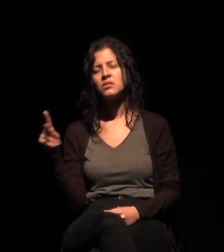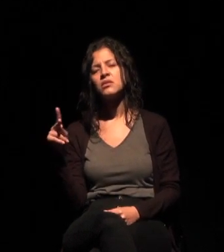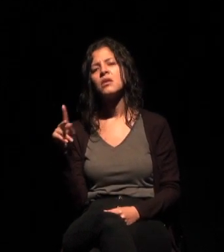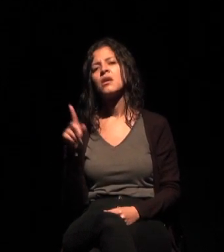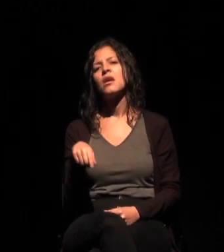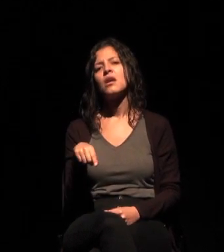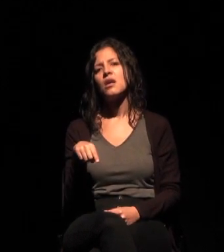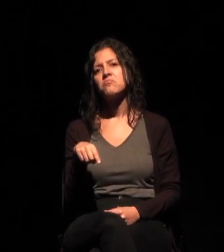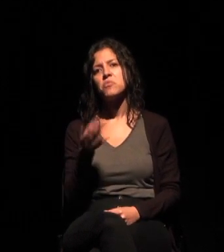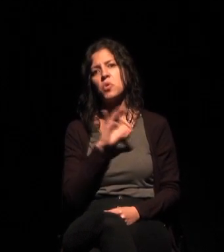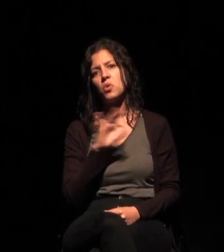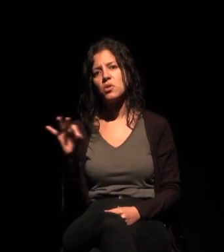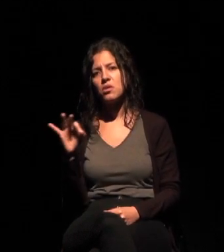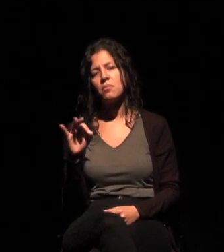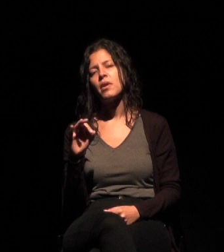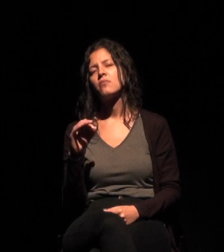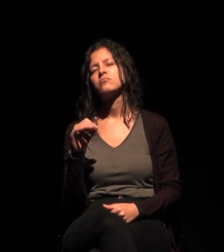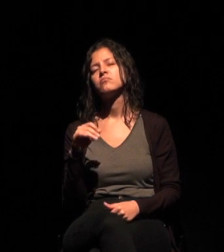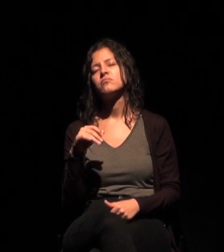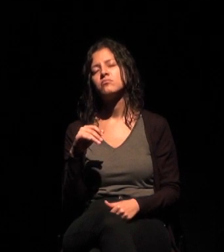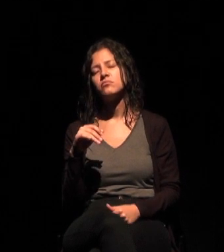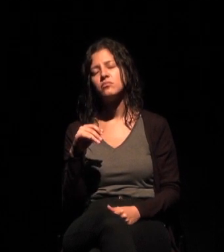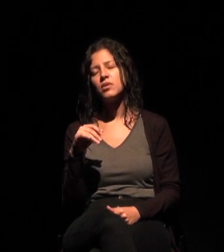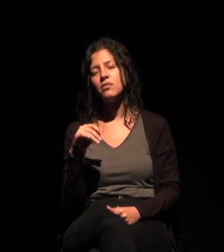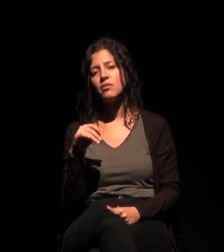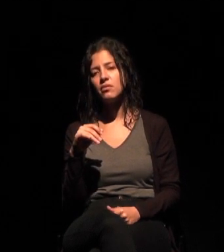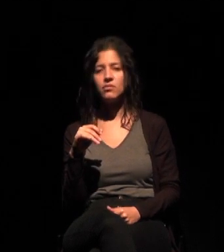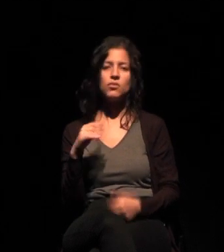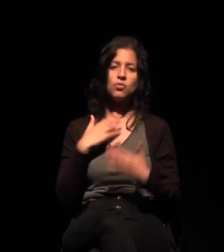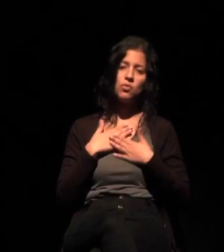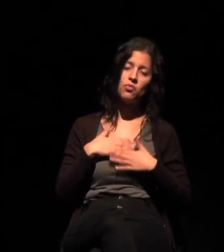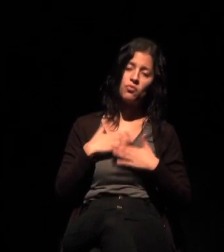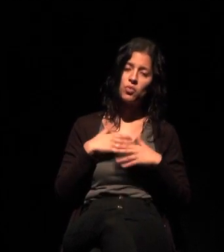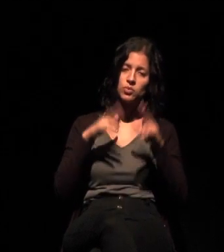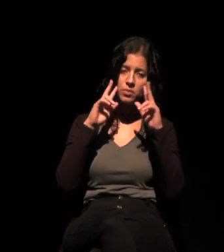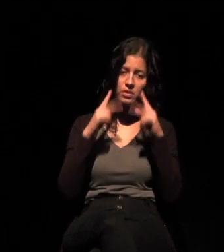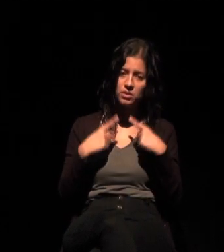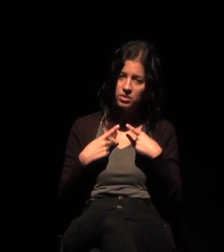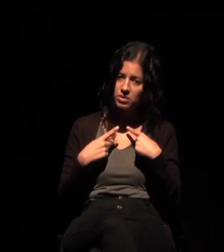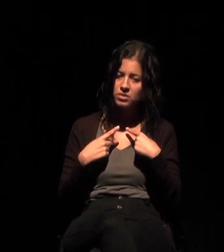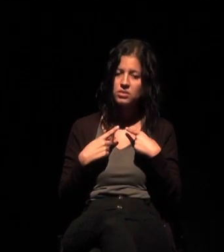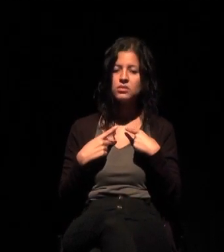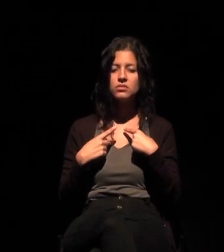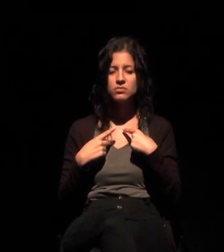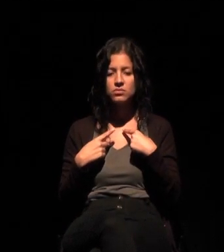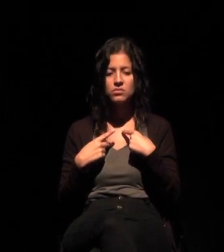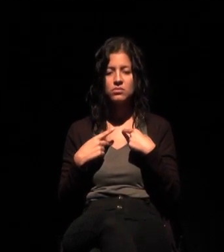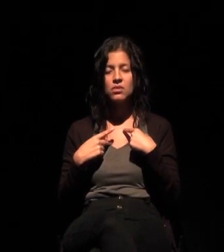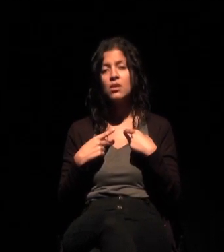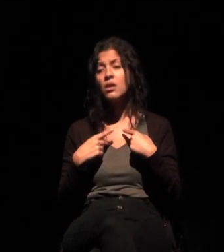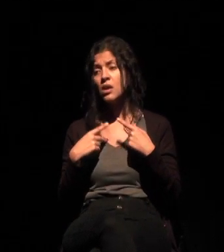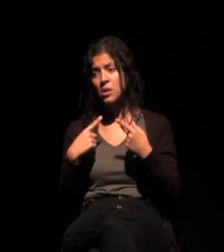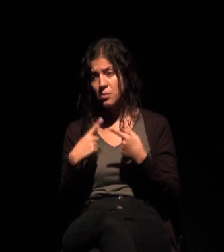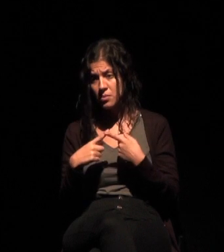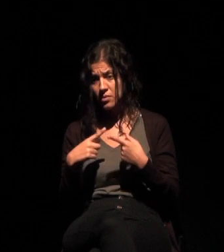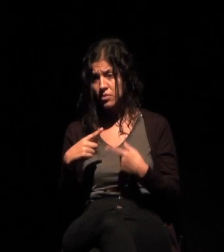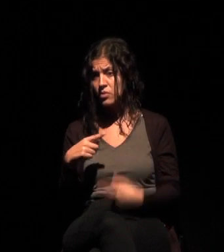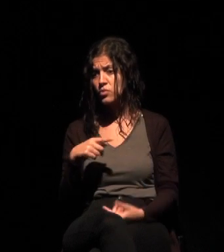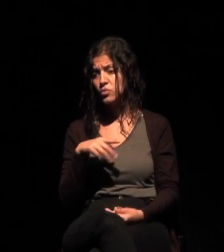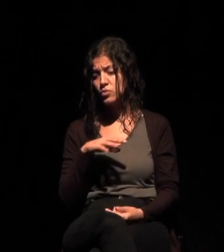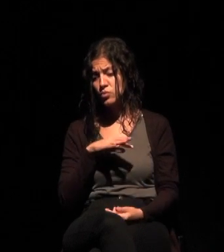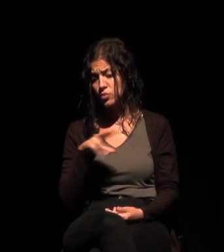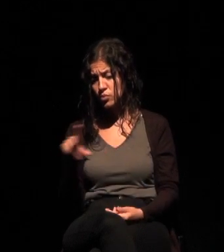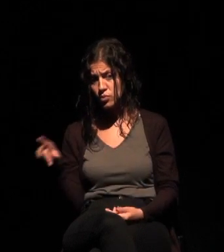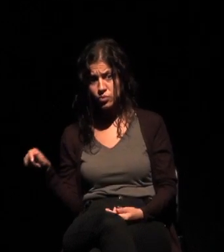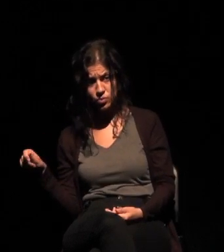aumentar a produtividade aumentar o conforto humano e precisa controlar os os riscos eventuais que que toda a tecnologia tem